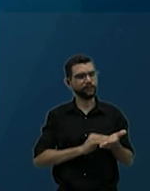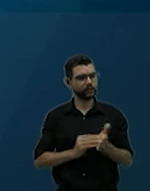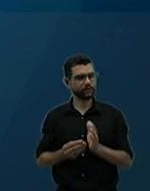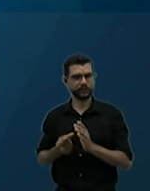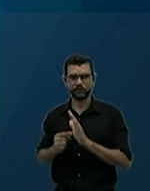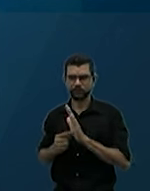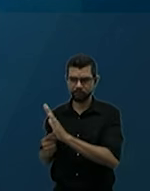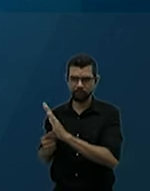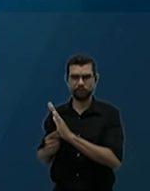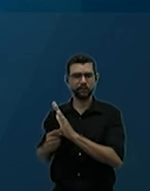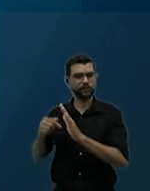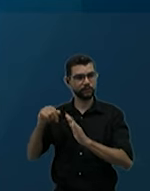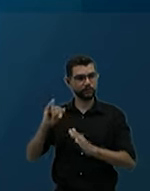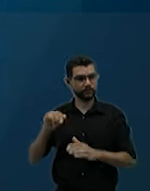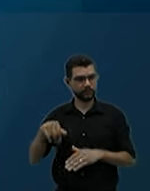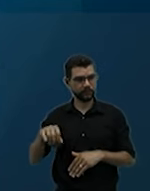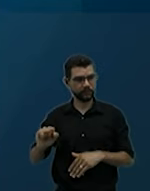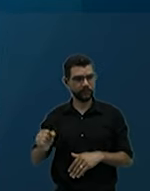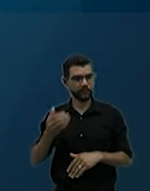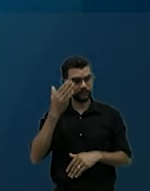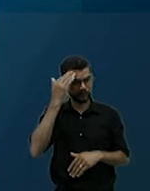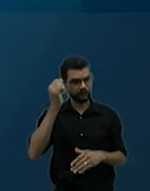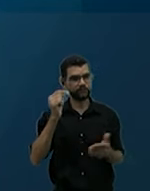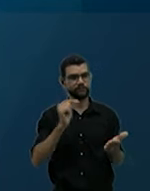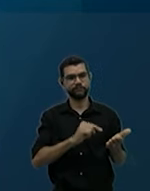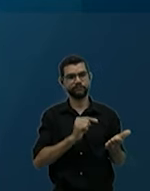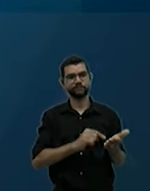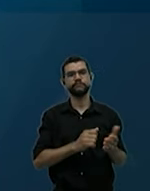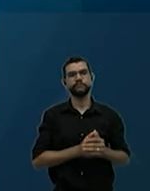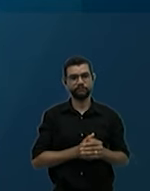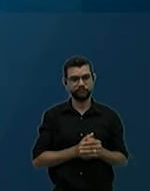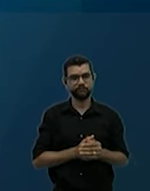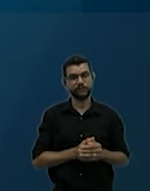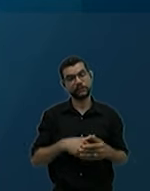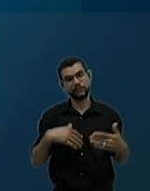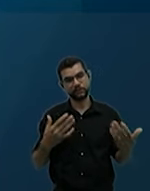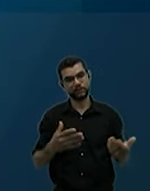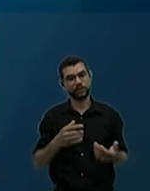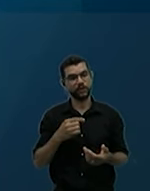Com base nesta minha tese